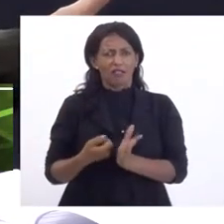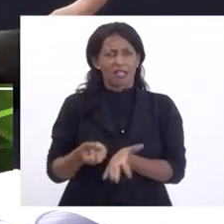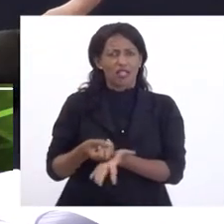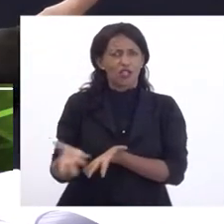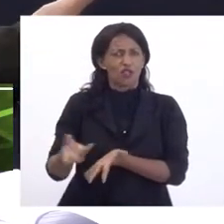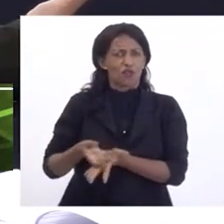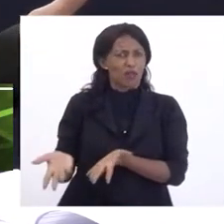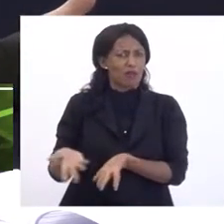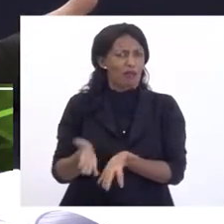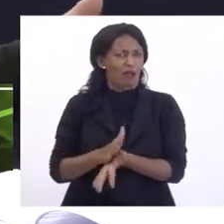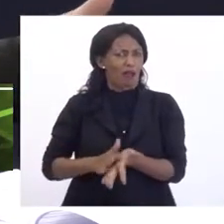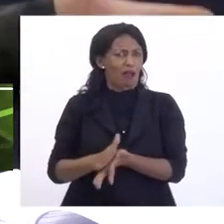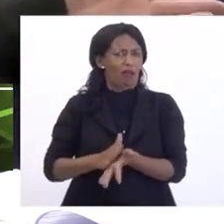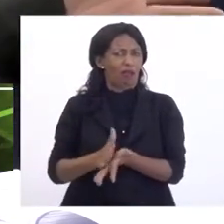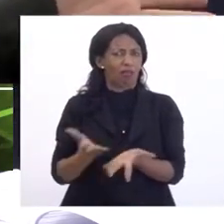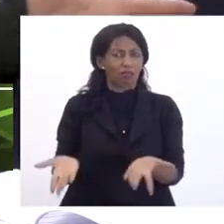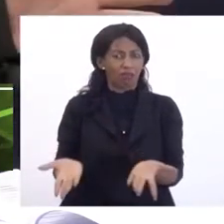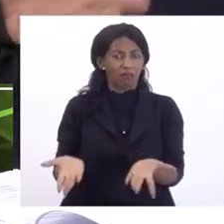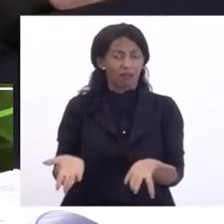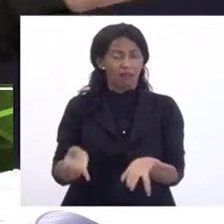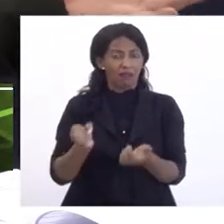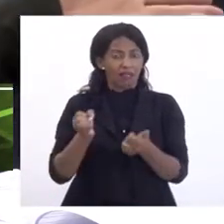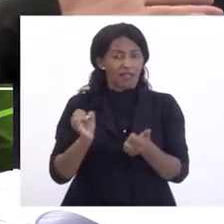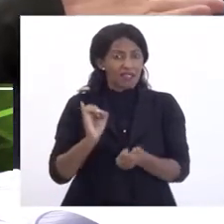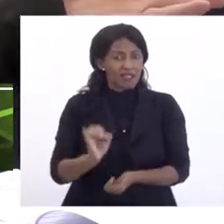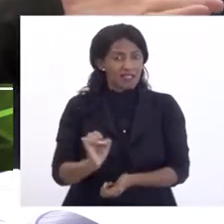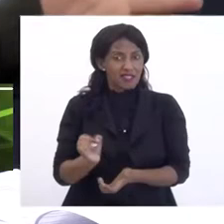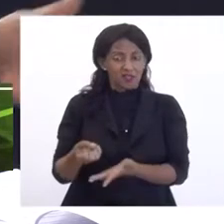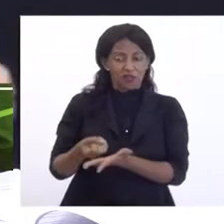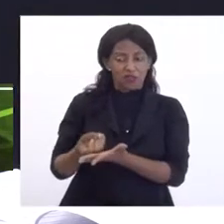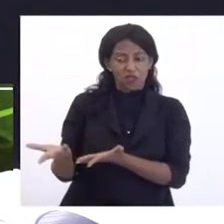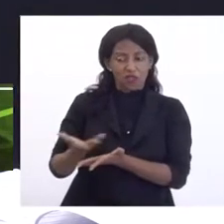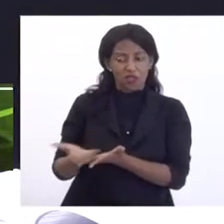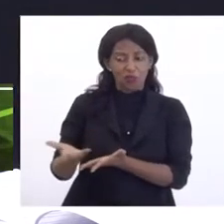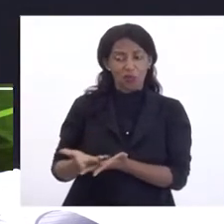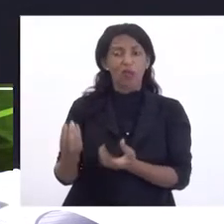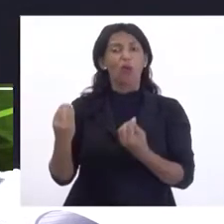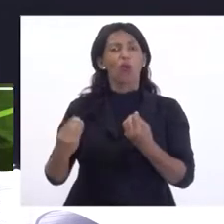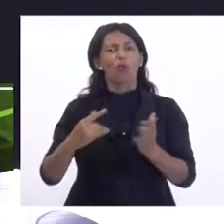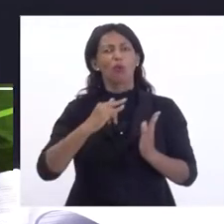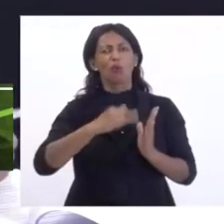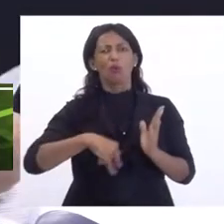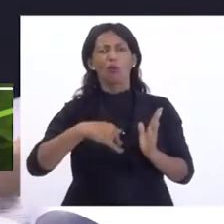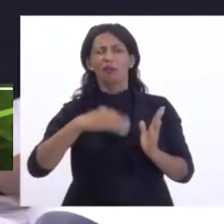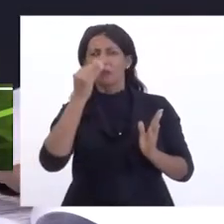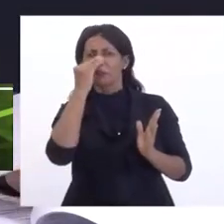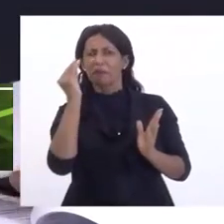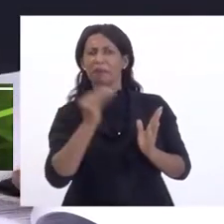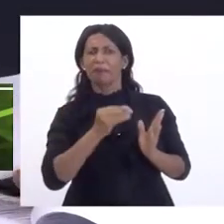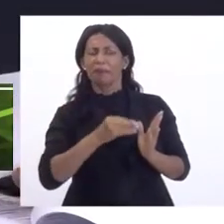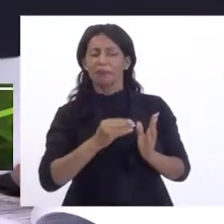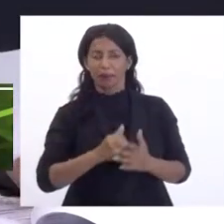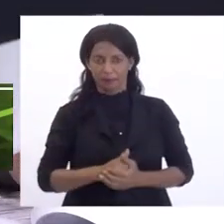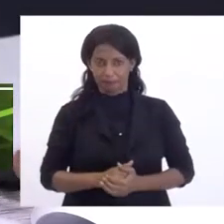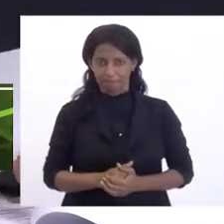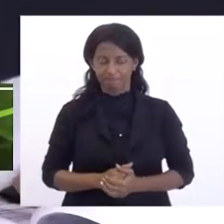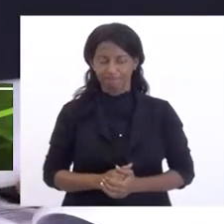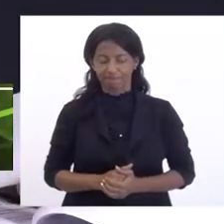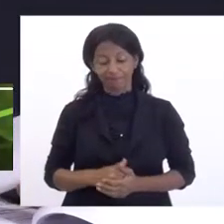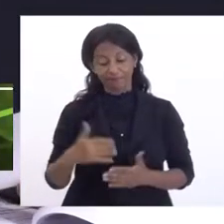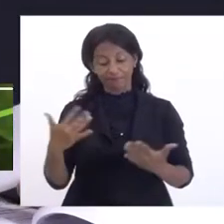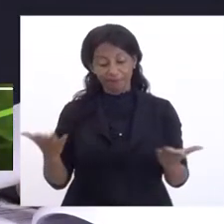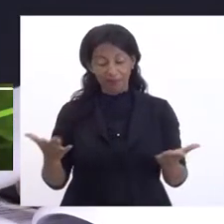despesa. Se ele não for ordenador de despesa, não pode ter a conta rejeitada. Aí eu queria,